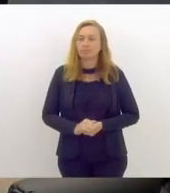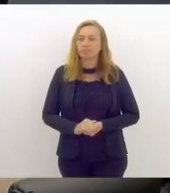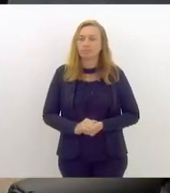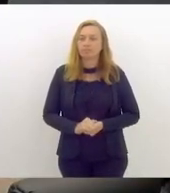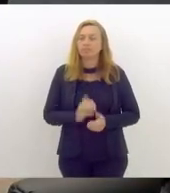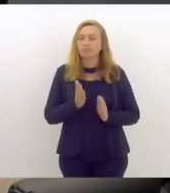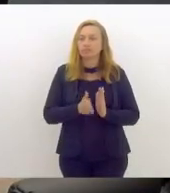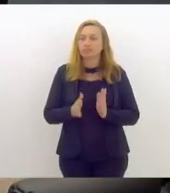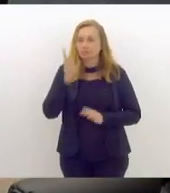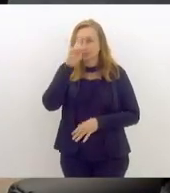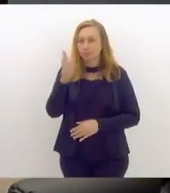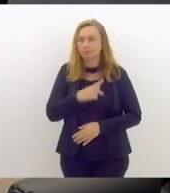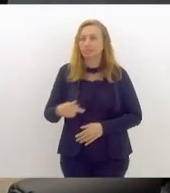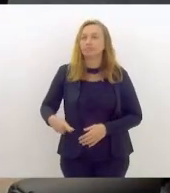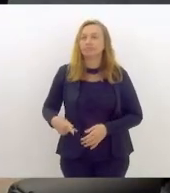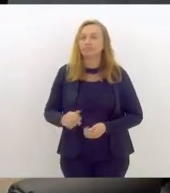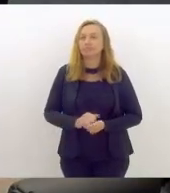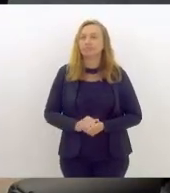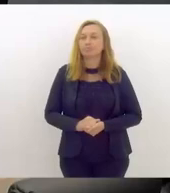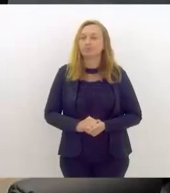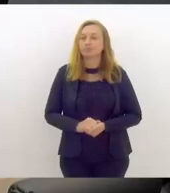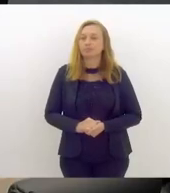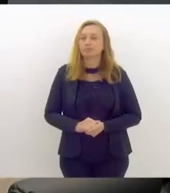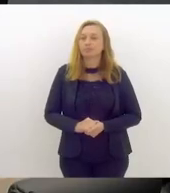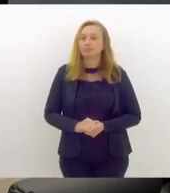Questão de ordem, presidente.